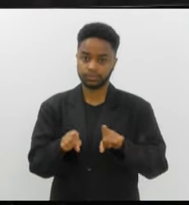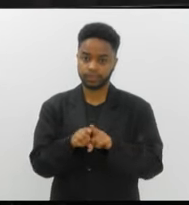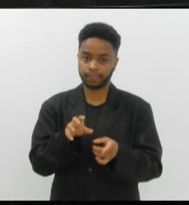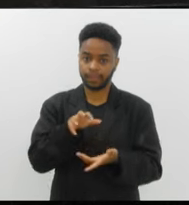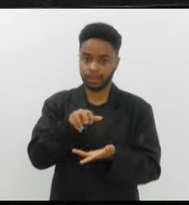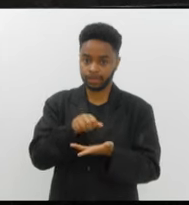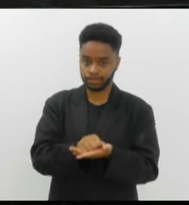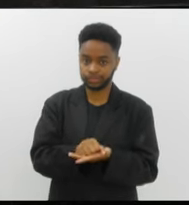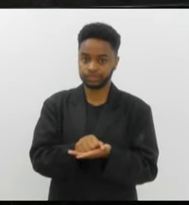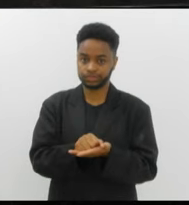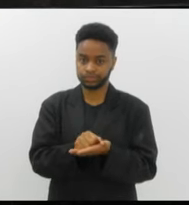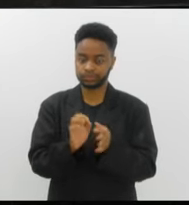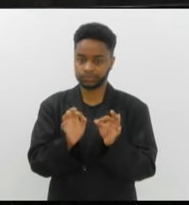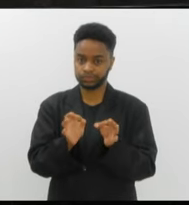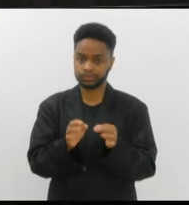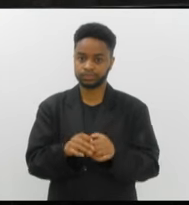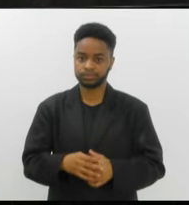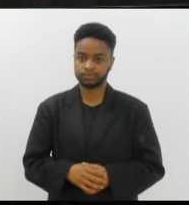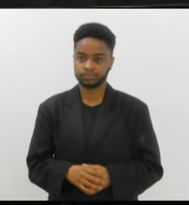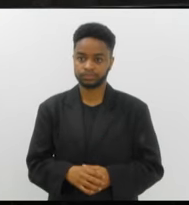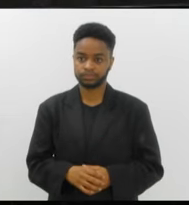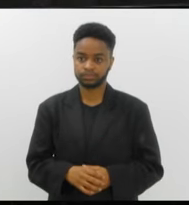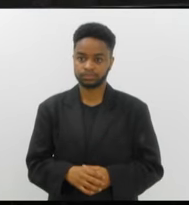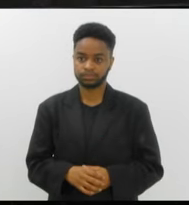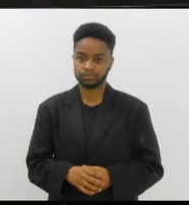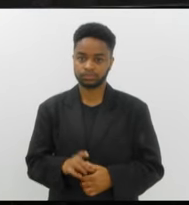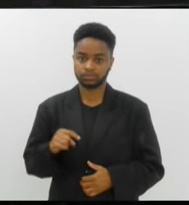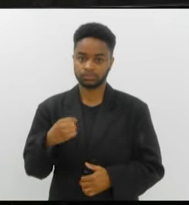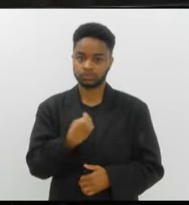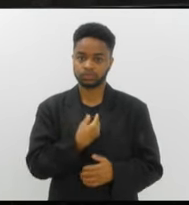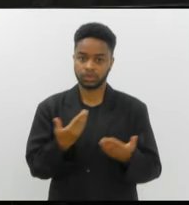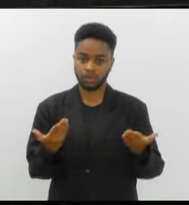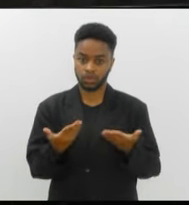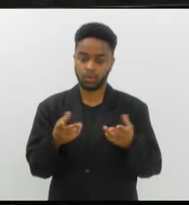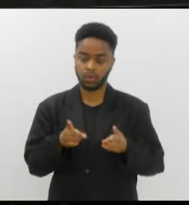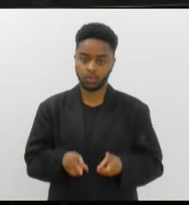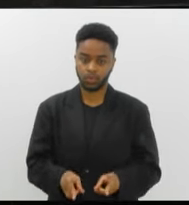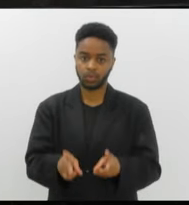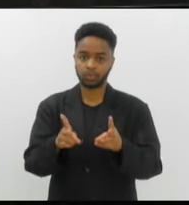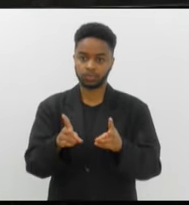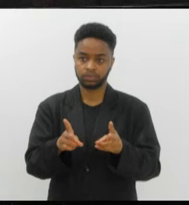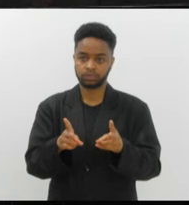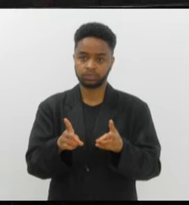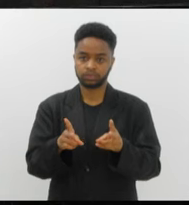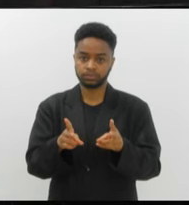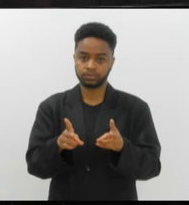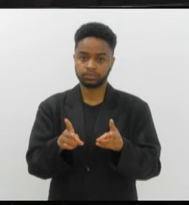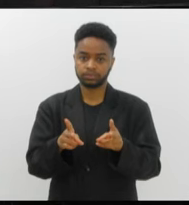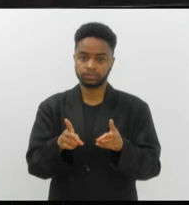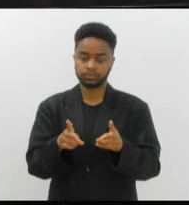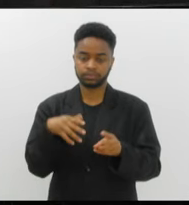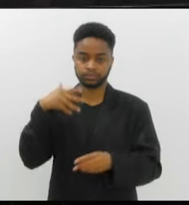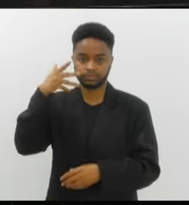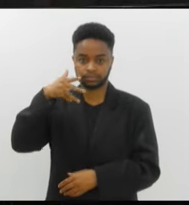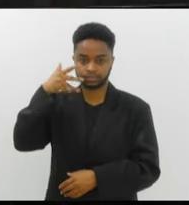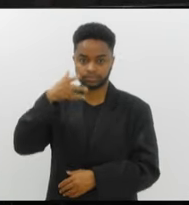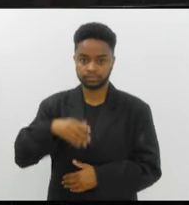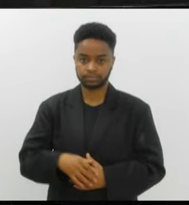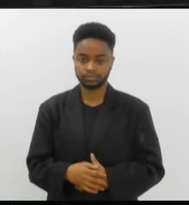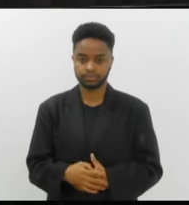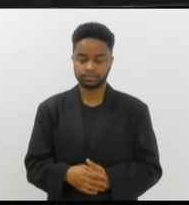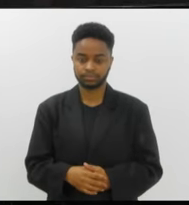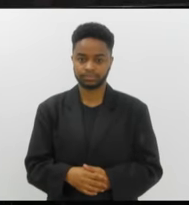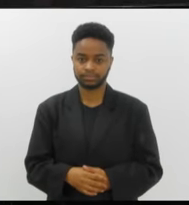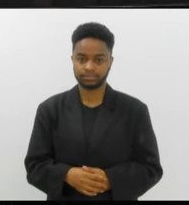registro, né, a gente dá aqui continuidade à nossa fala.